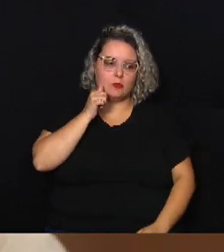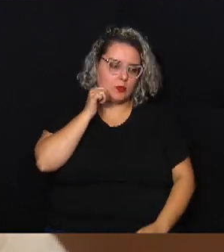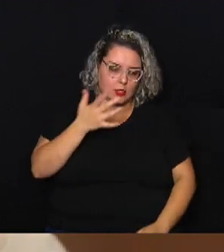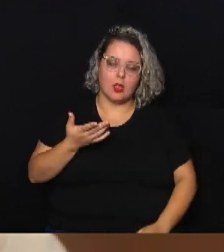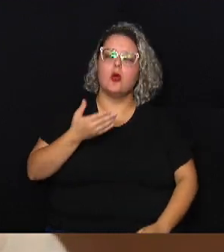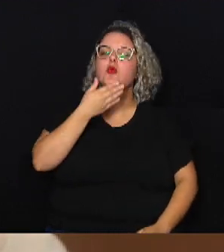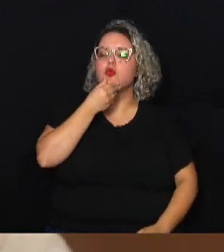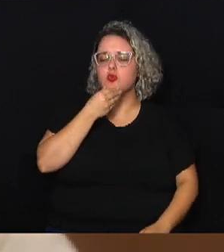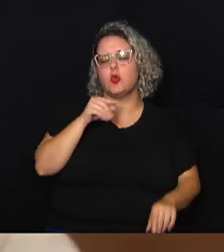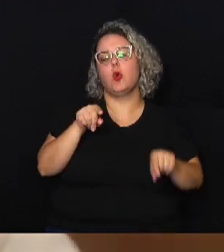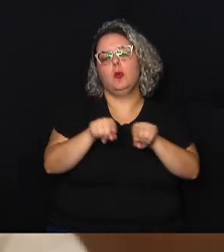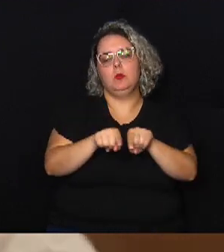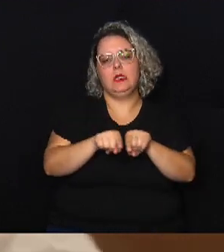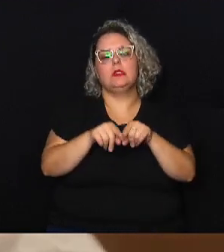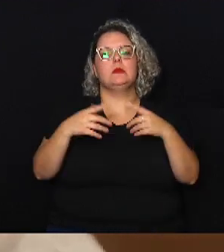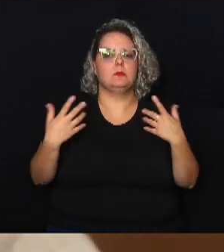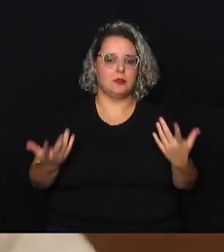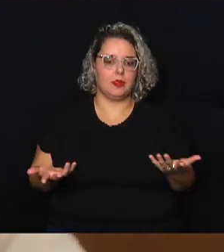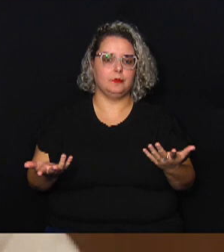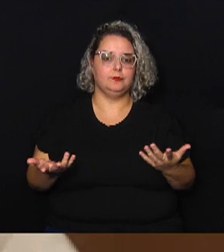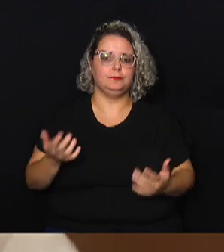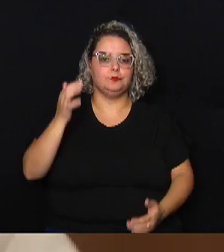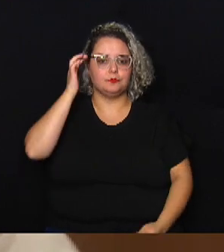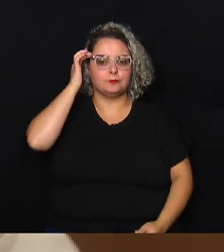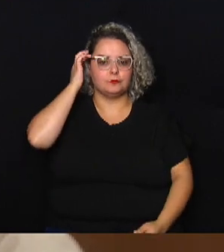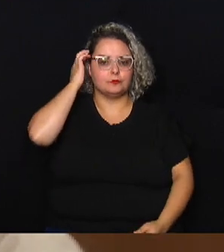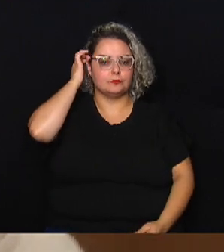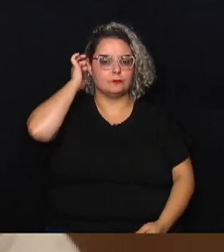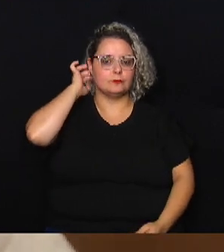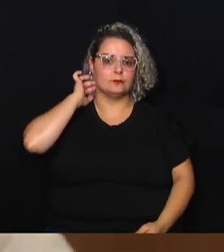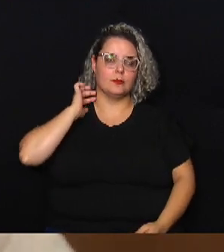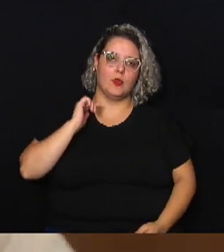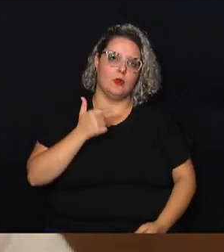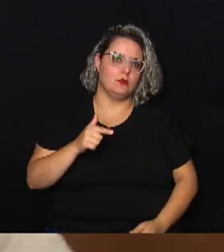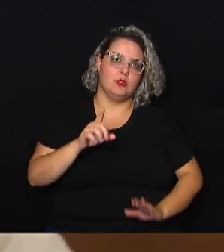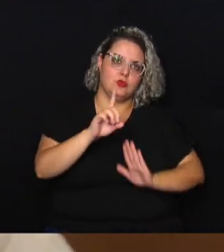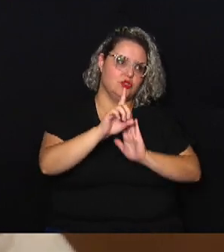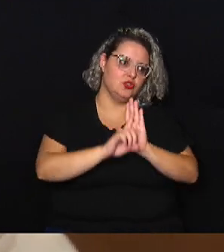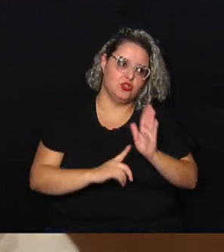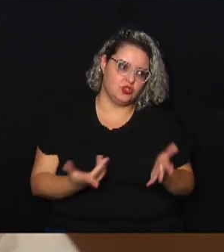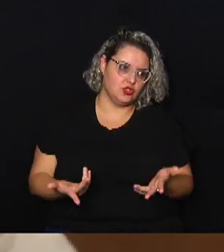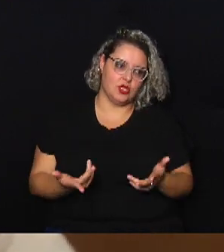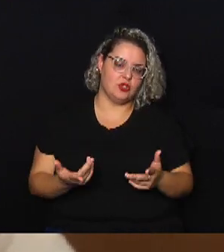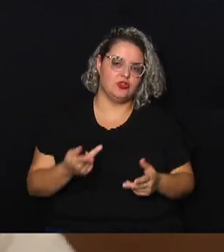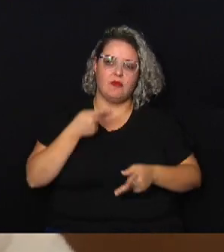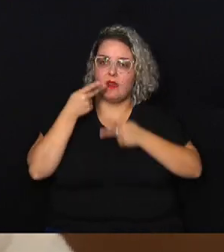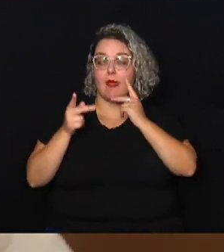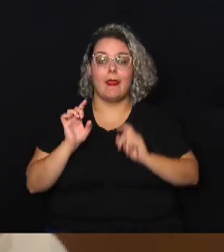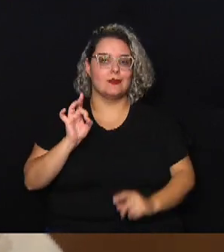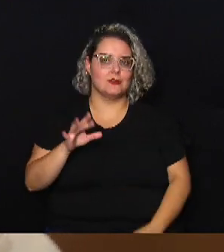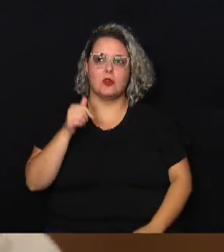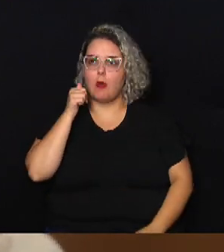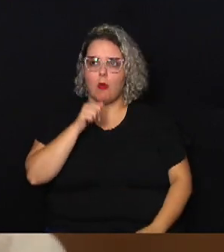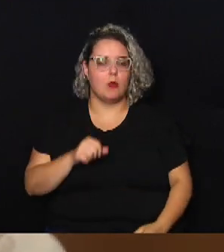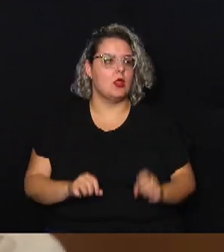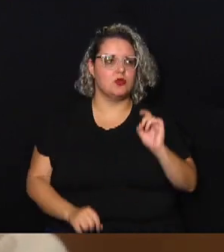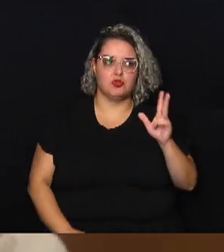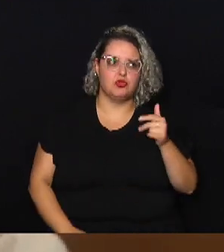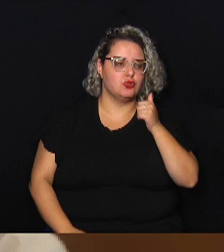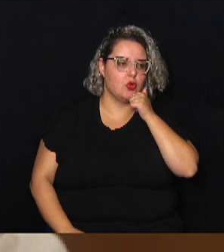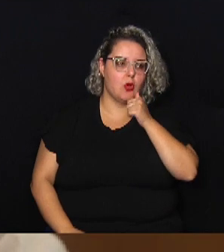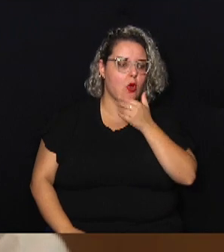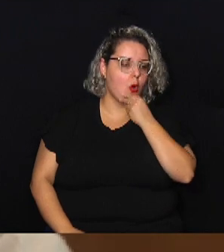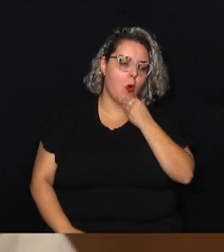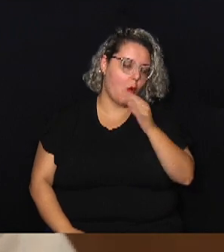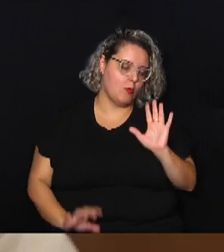também do homem. Então, acho que eu não estou no direito de generalizar e nem segmentar esse grupo.